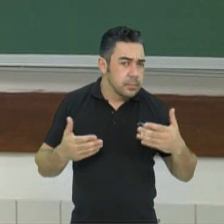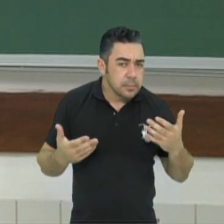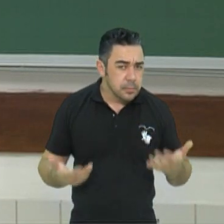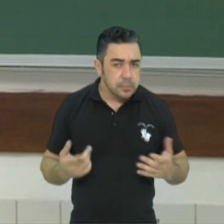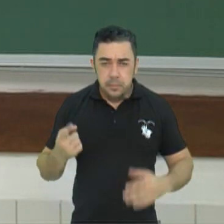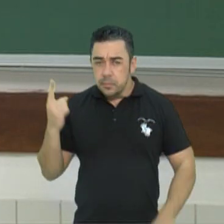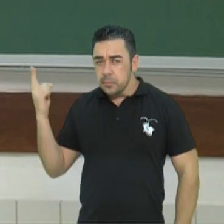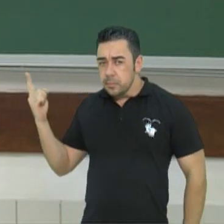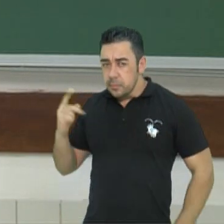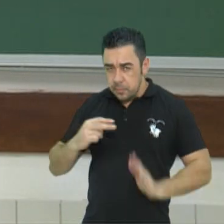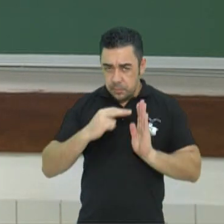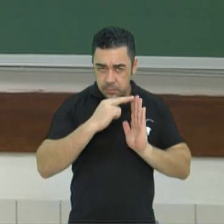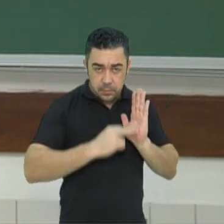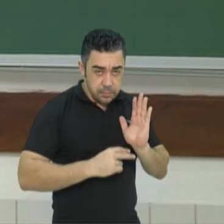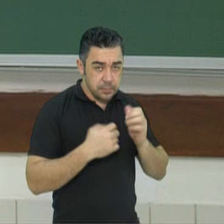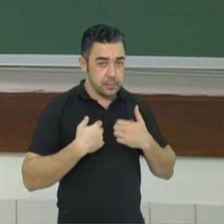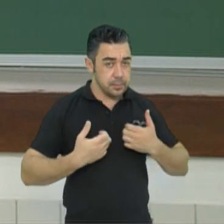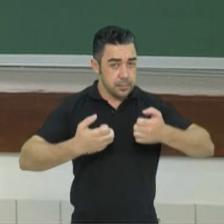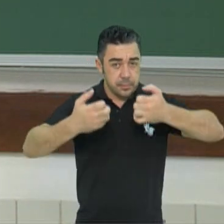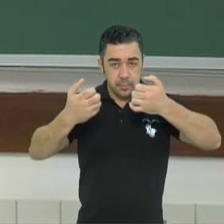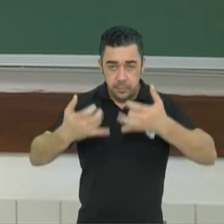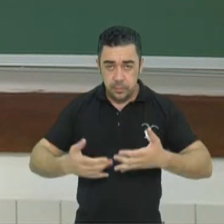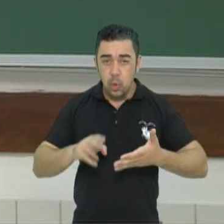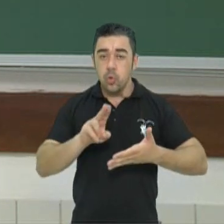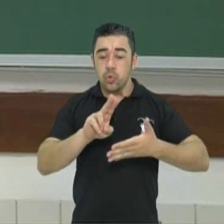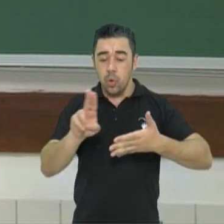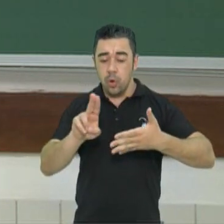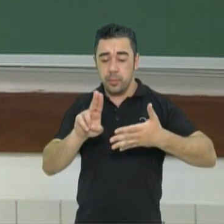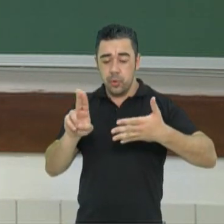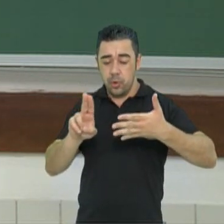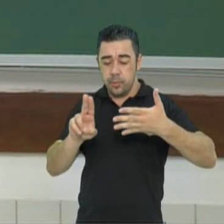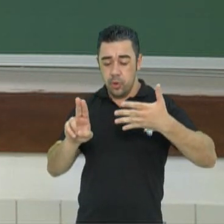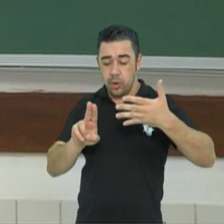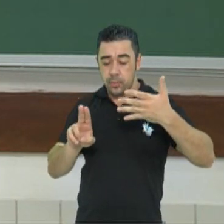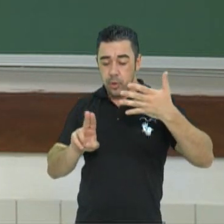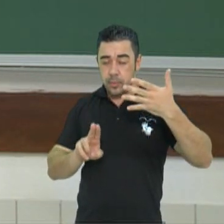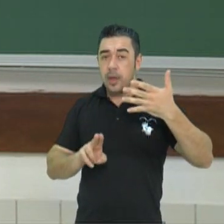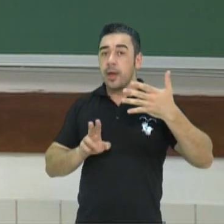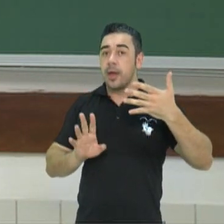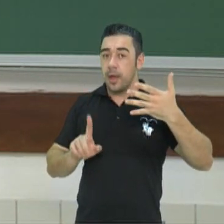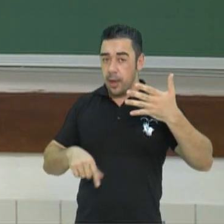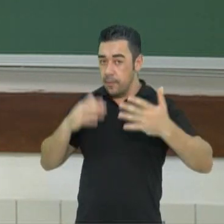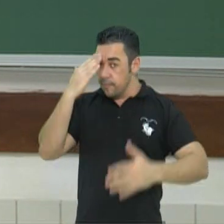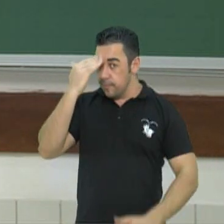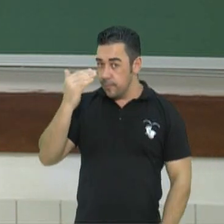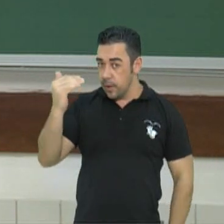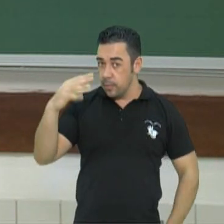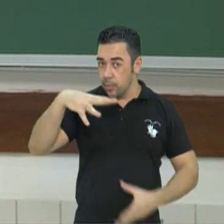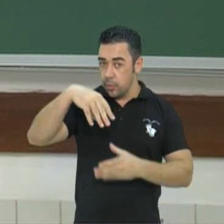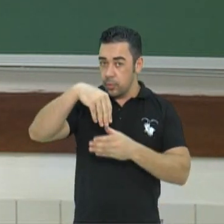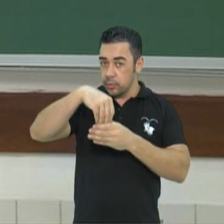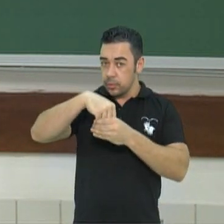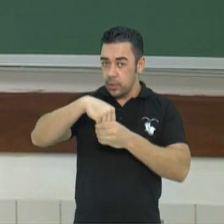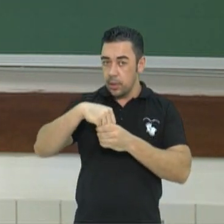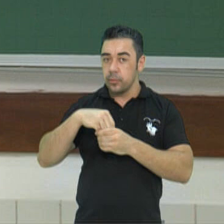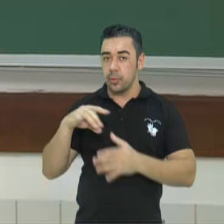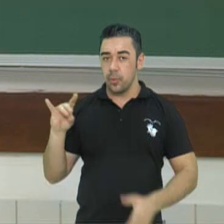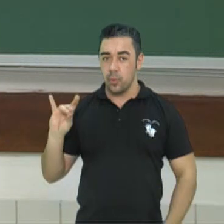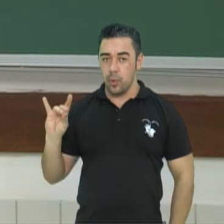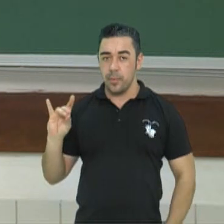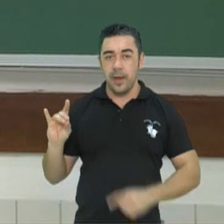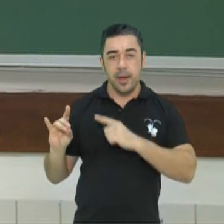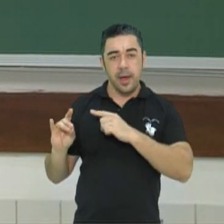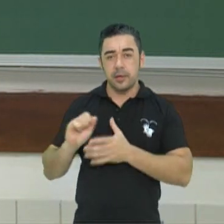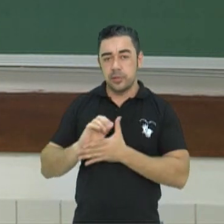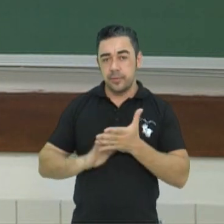Então, vocês observaram que eu falei alguns nomes que são reconhecidos na Colômbia, não é mesmo? Nesta atividade aqui,